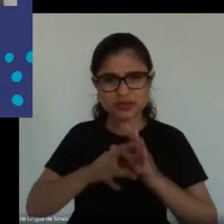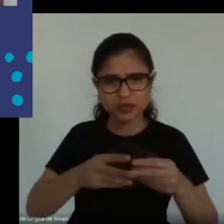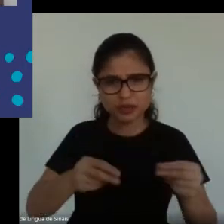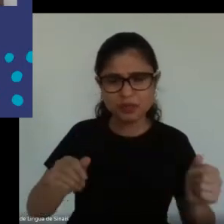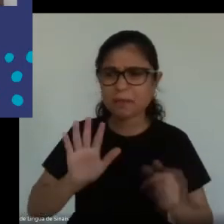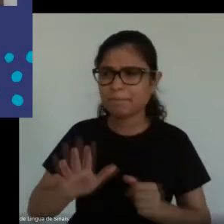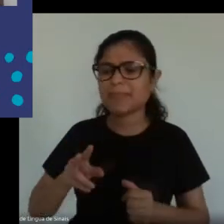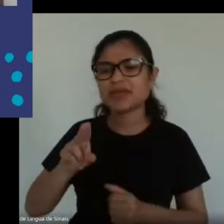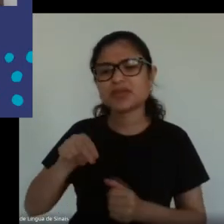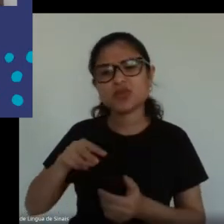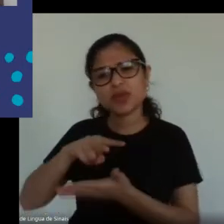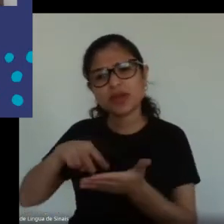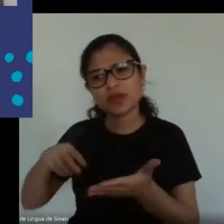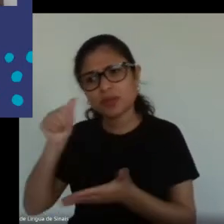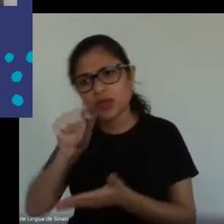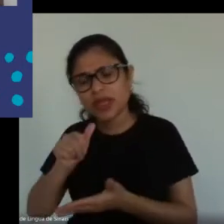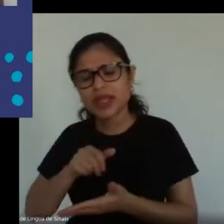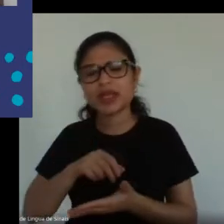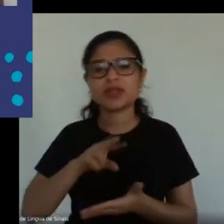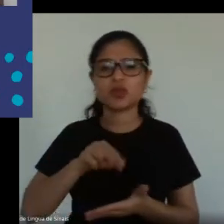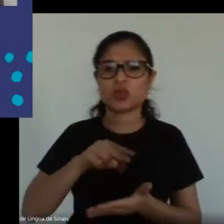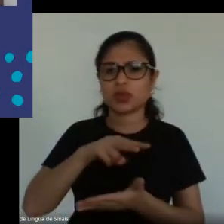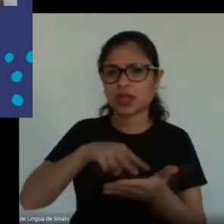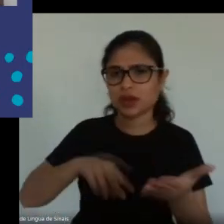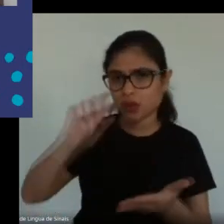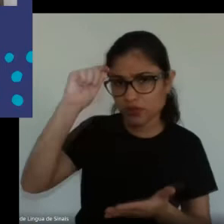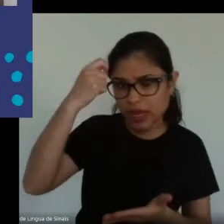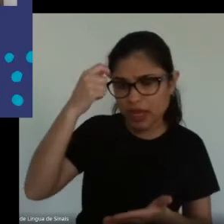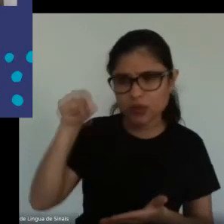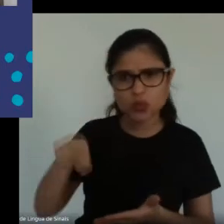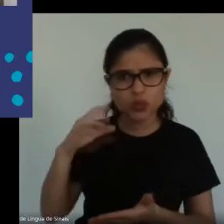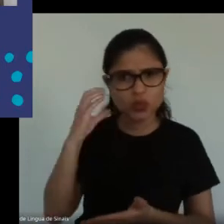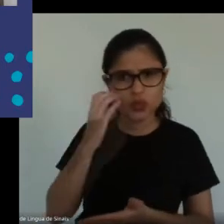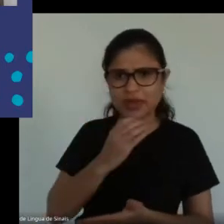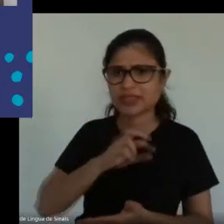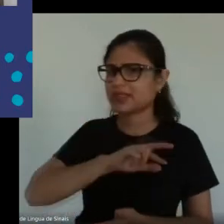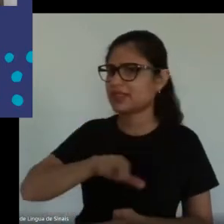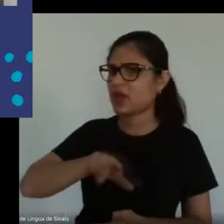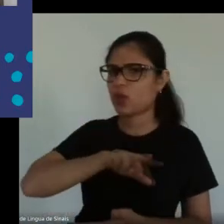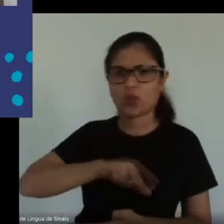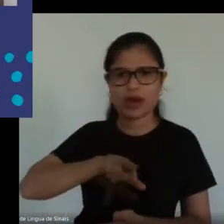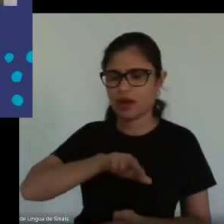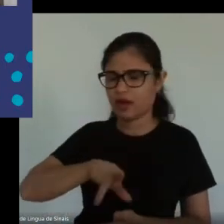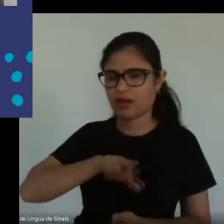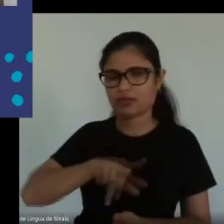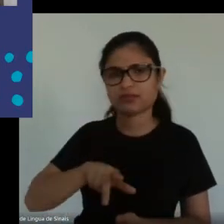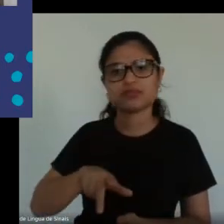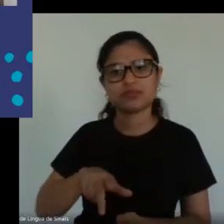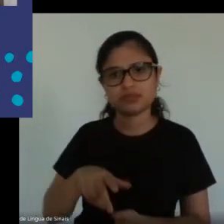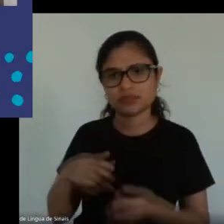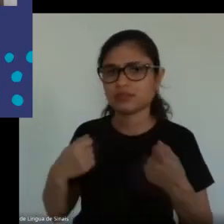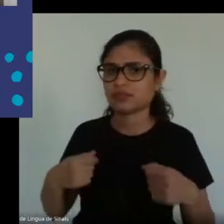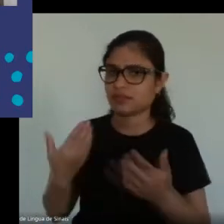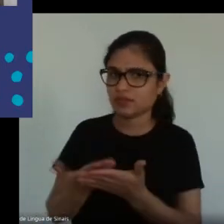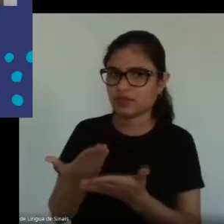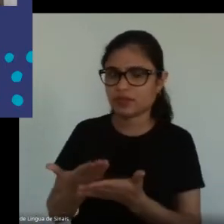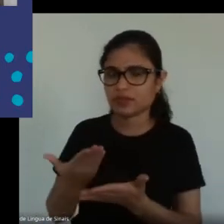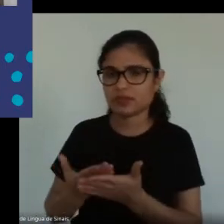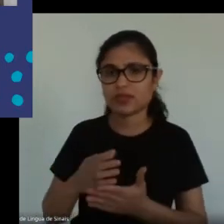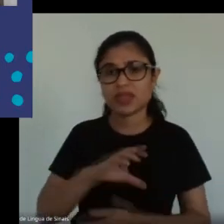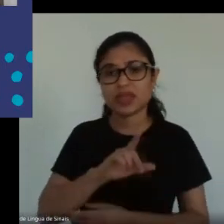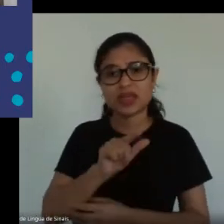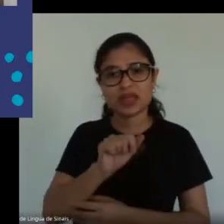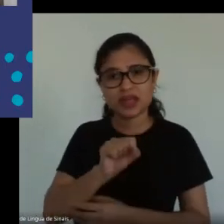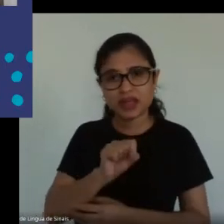leu um negro, isso para mim não é marxista, sabe? Isso é marxólogo. Então, manda esse povo estudar, porque classe